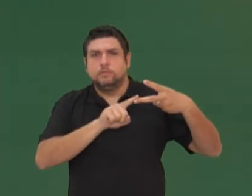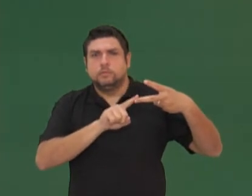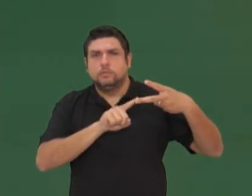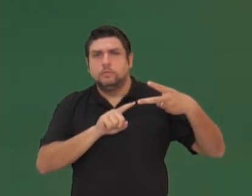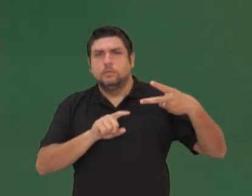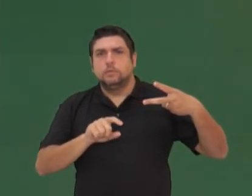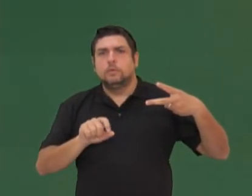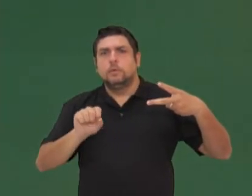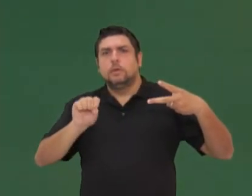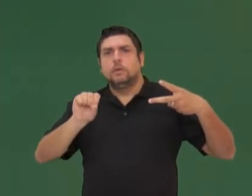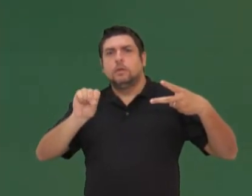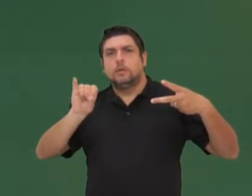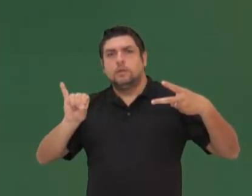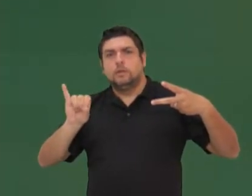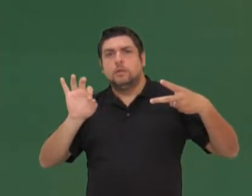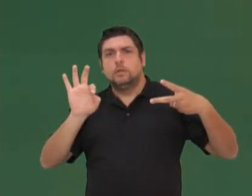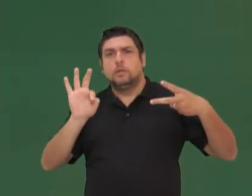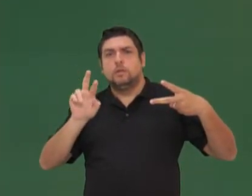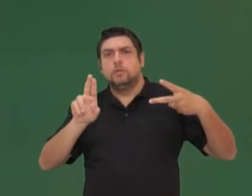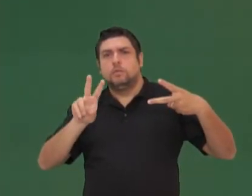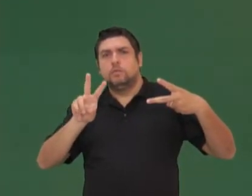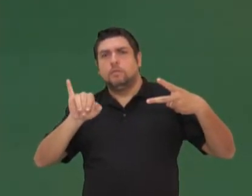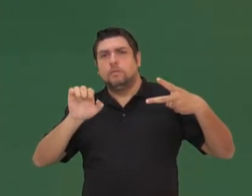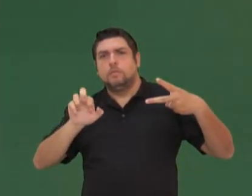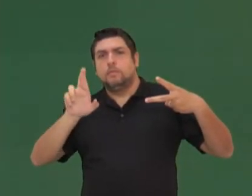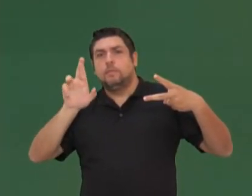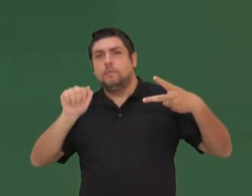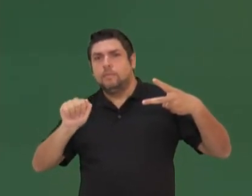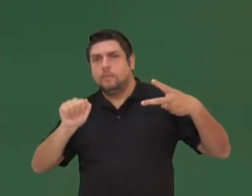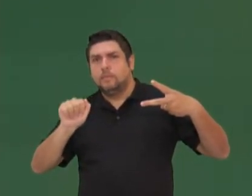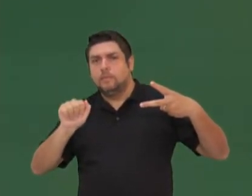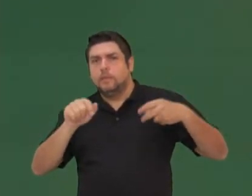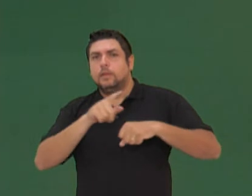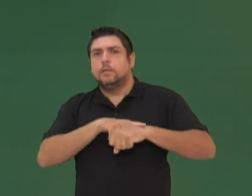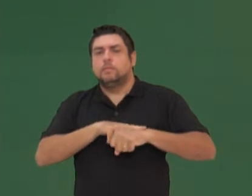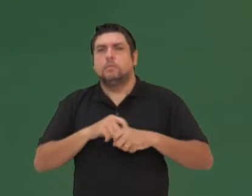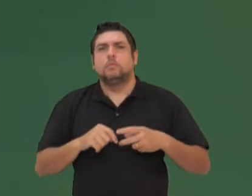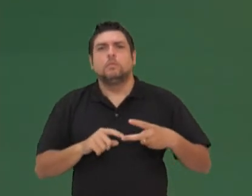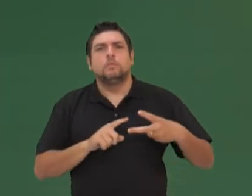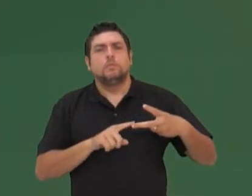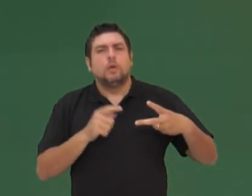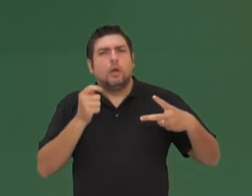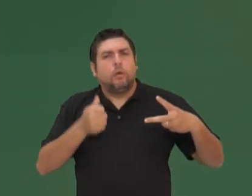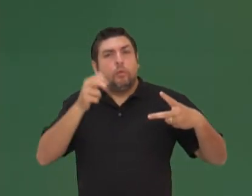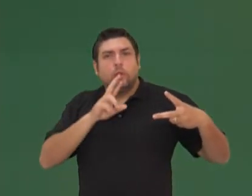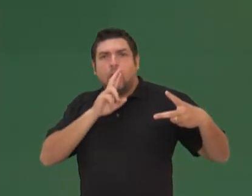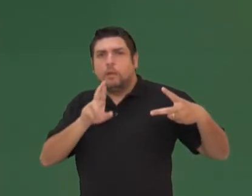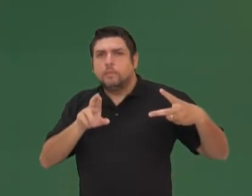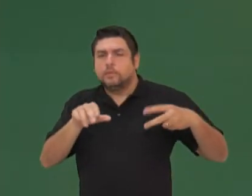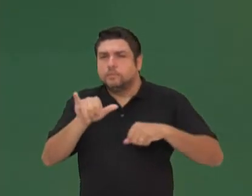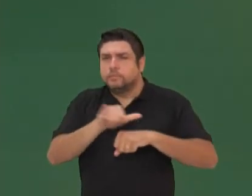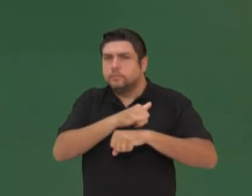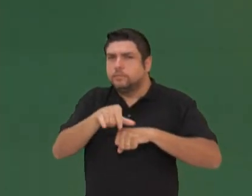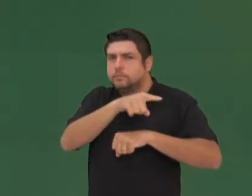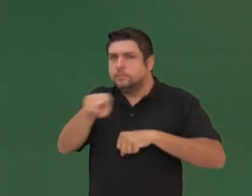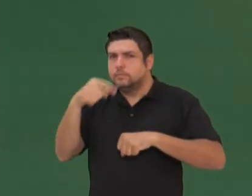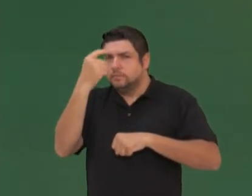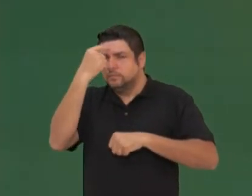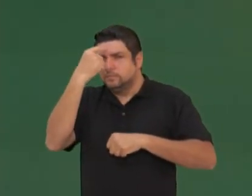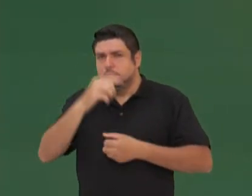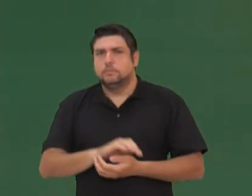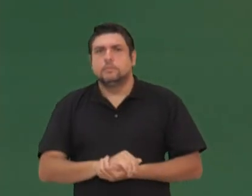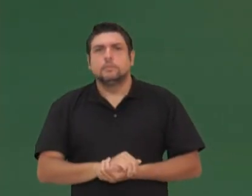Si Tuviera Tempo. O senhor já quase antecipou a resposta para vocês, mas é uma estratégia para vocês pensarem aí também, ok?